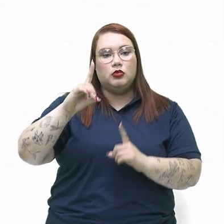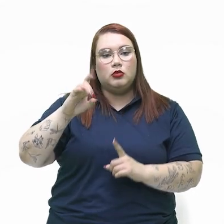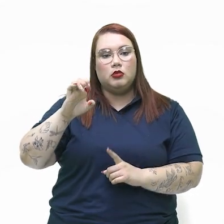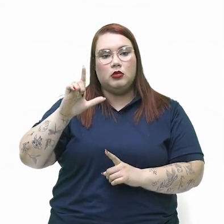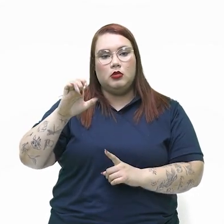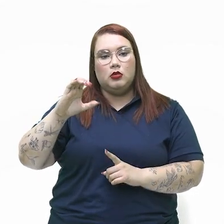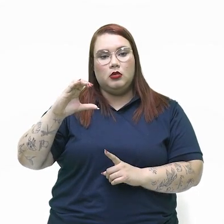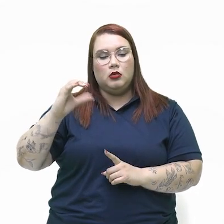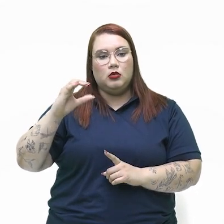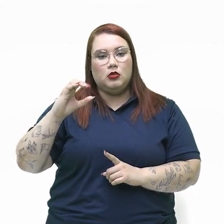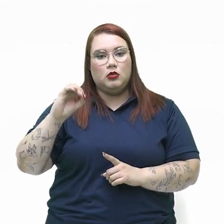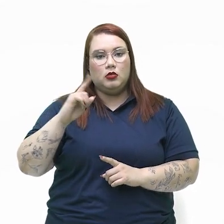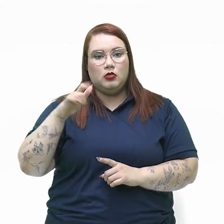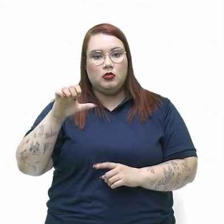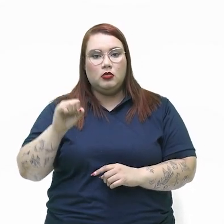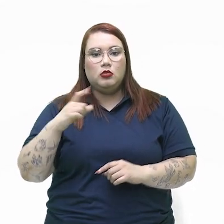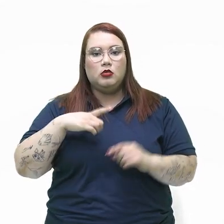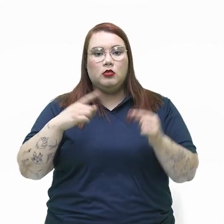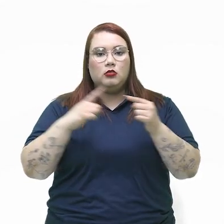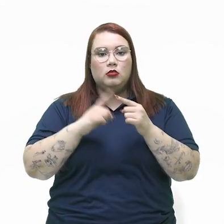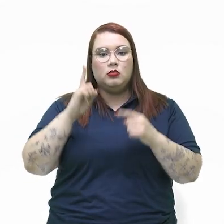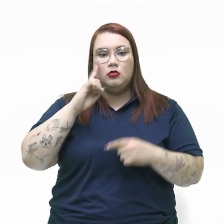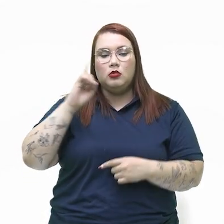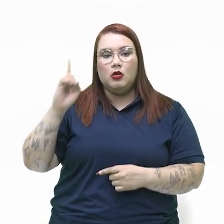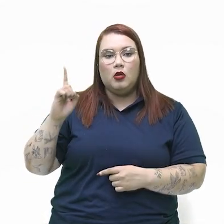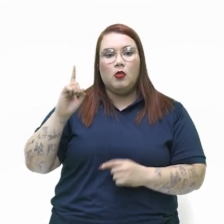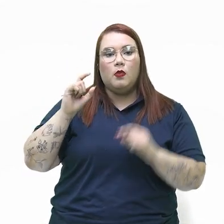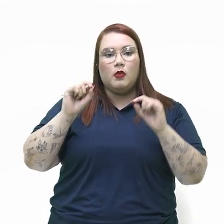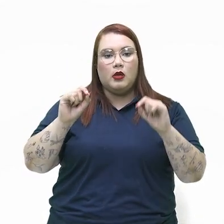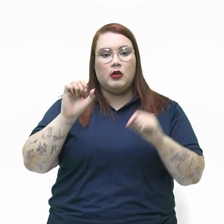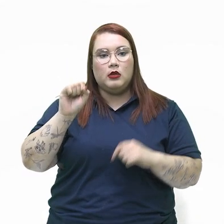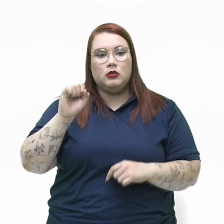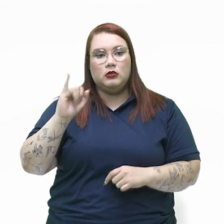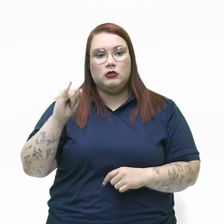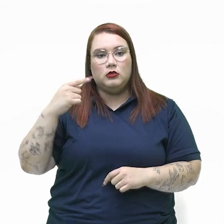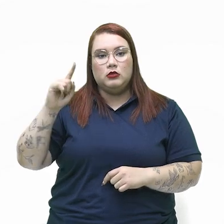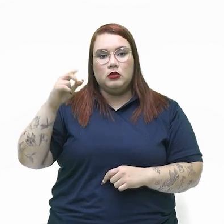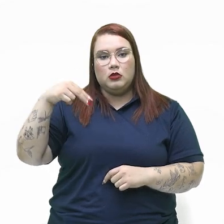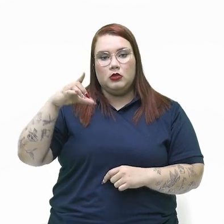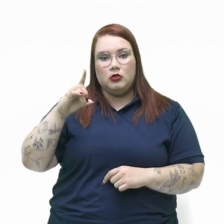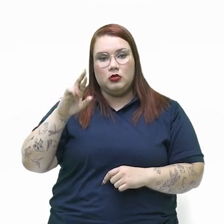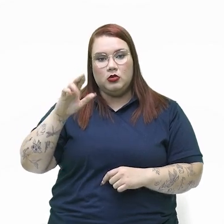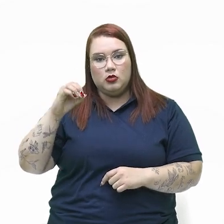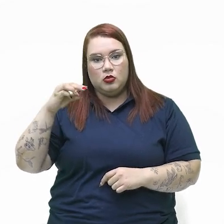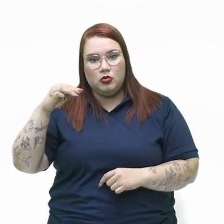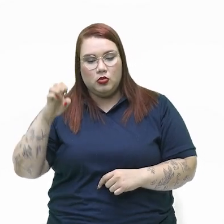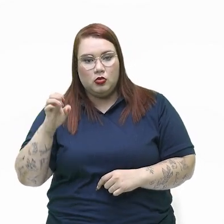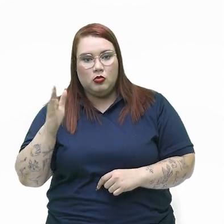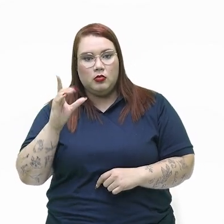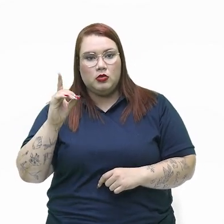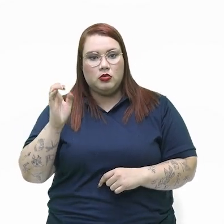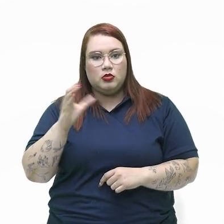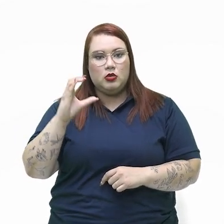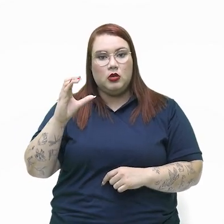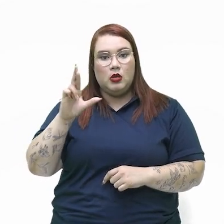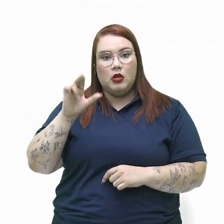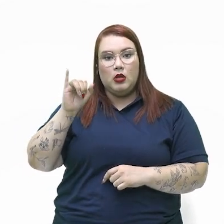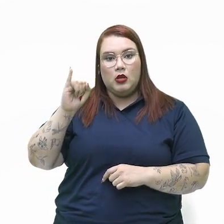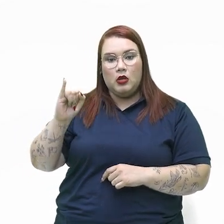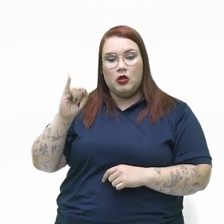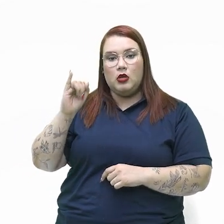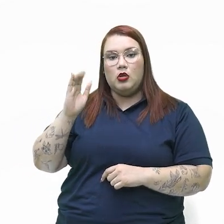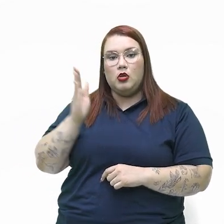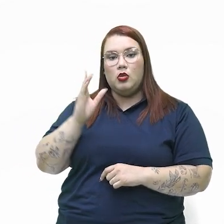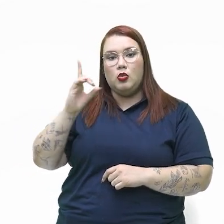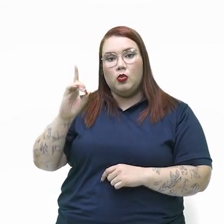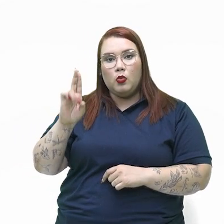de Cri-du-Chat. Nesse caso, a gente não está aumentando ou diminuindo o cromossomo, é uma deleção de uma